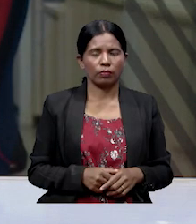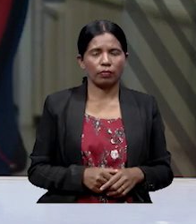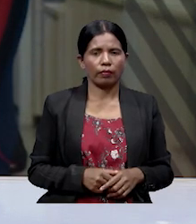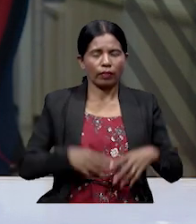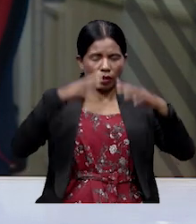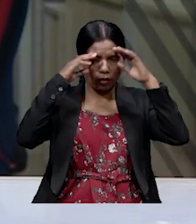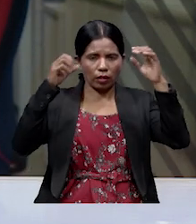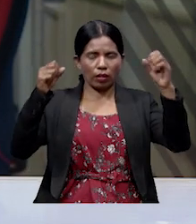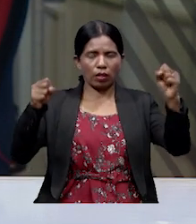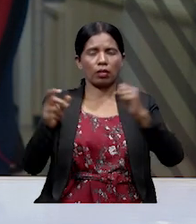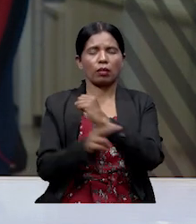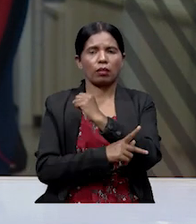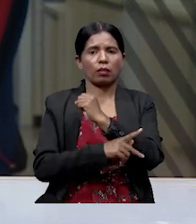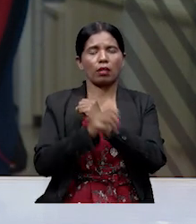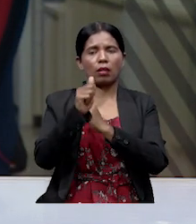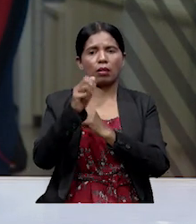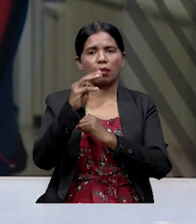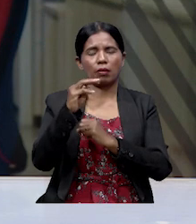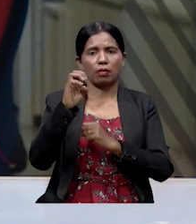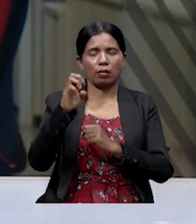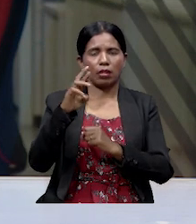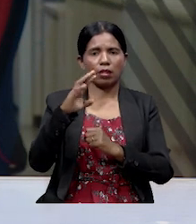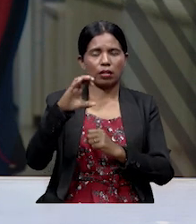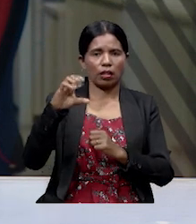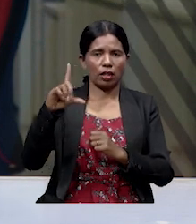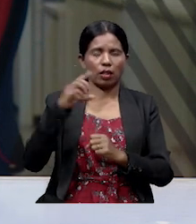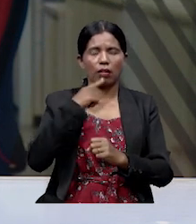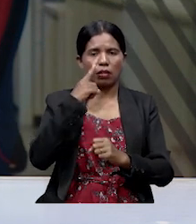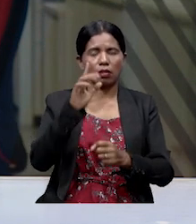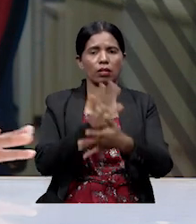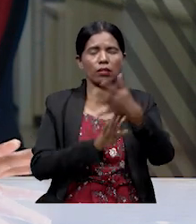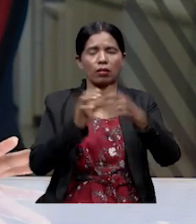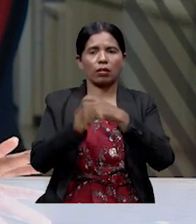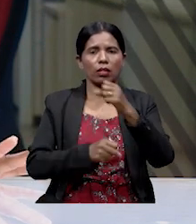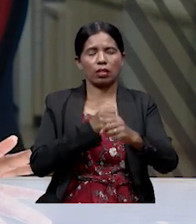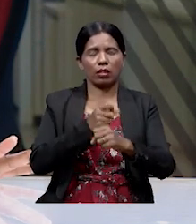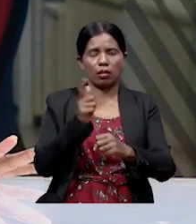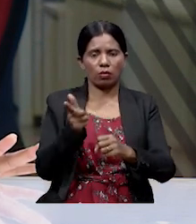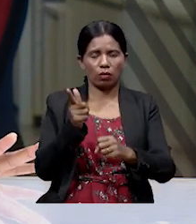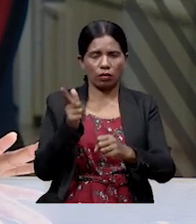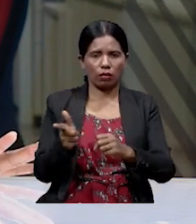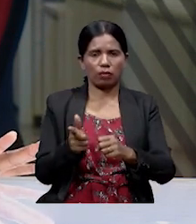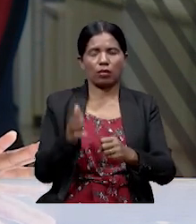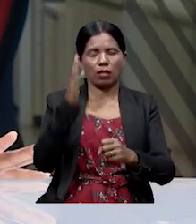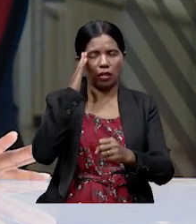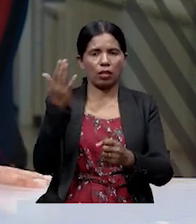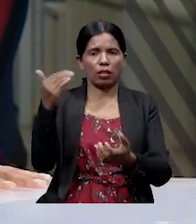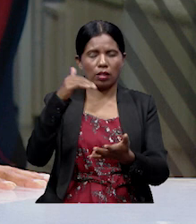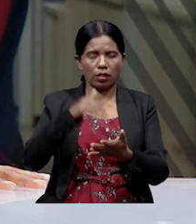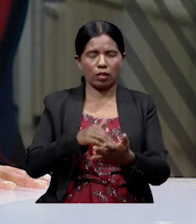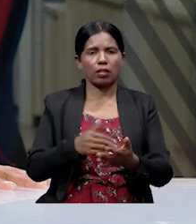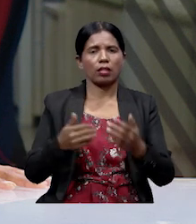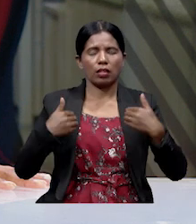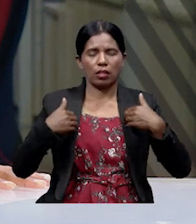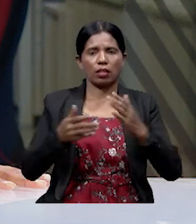Presidente da República de Portugal, Marcelo Rebelo de Sousa, considera celebração tirando o anulo a flexibilidade na